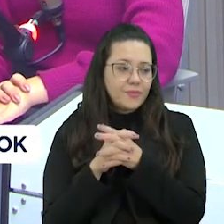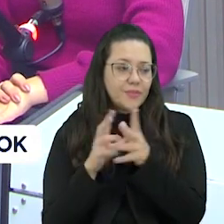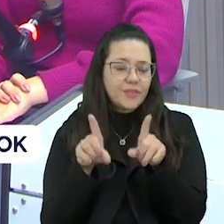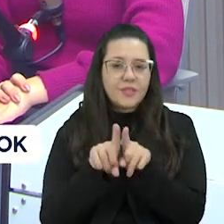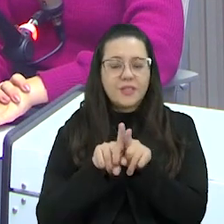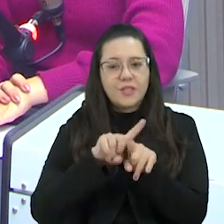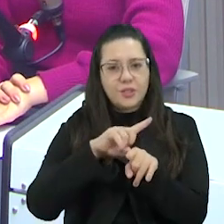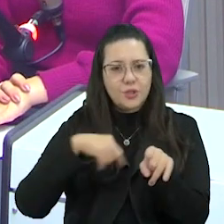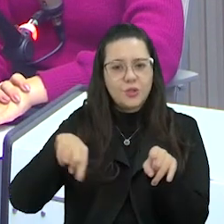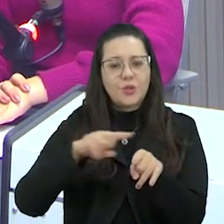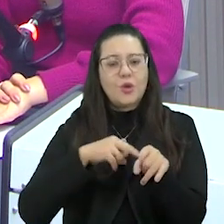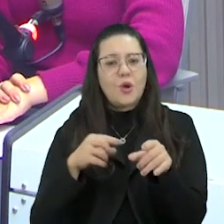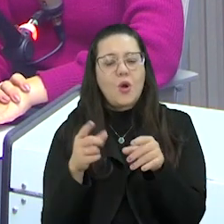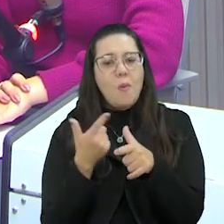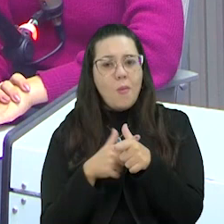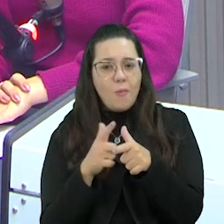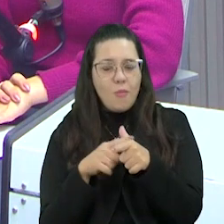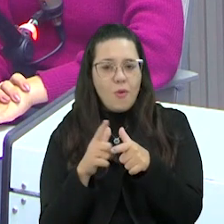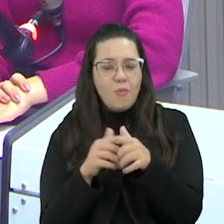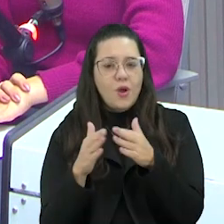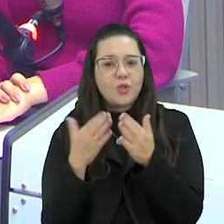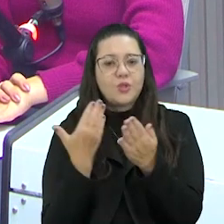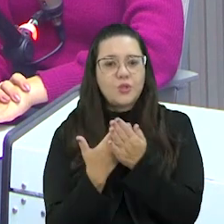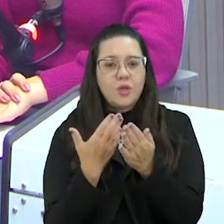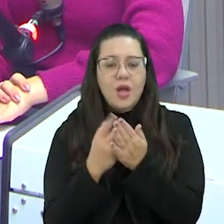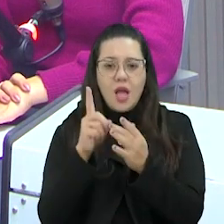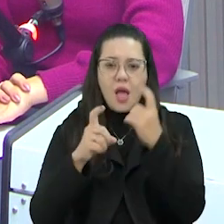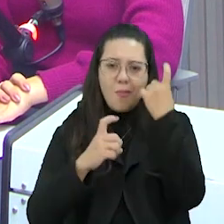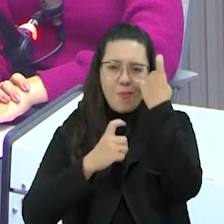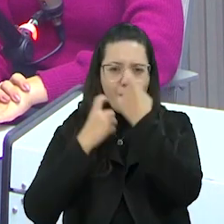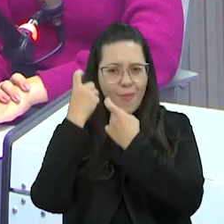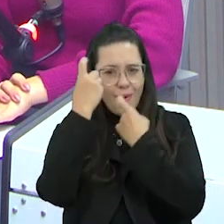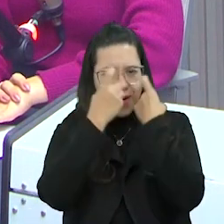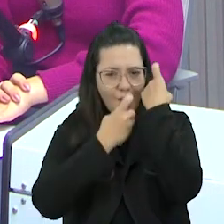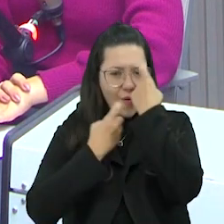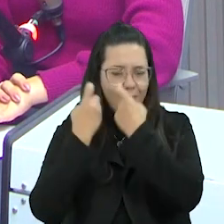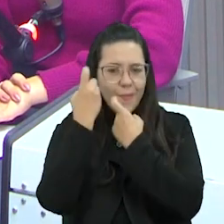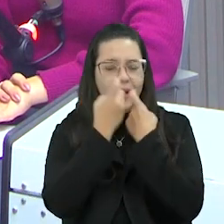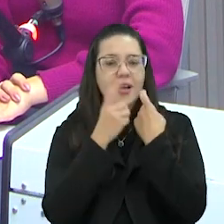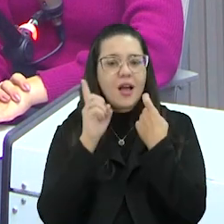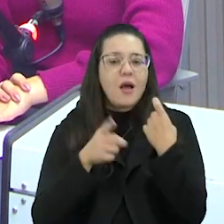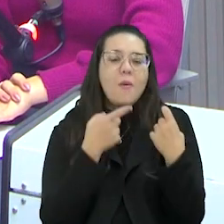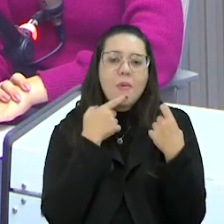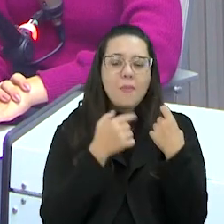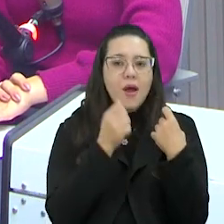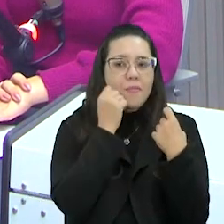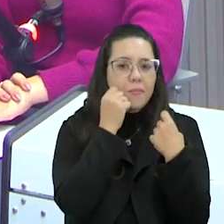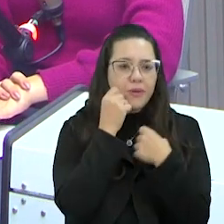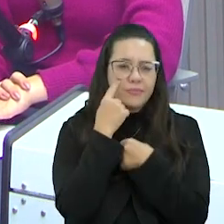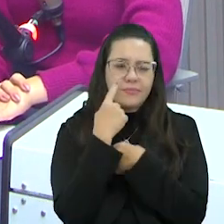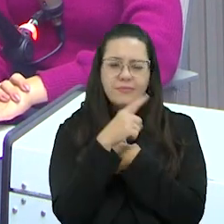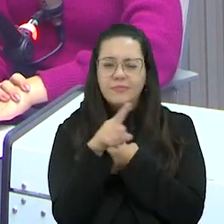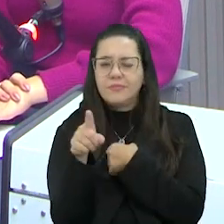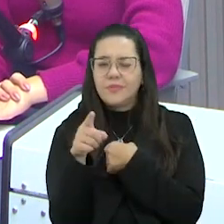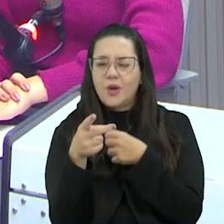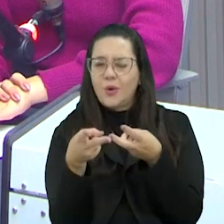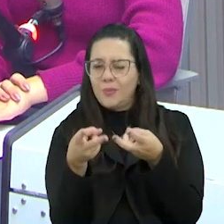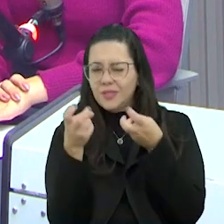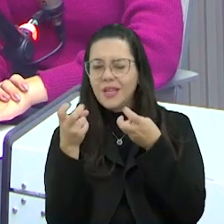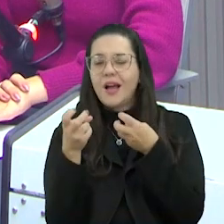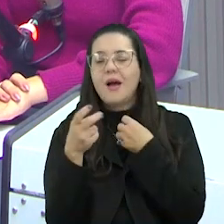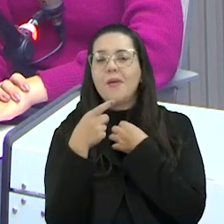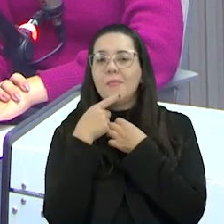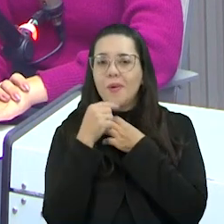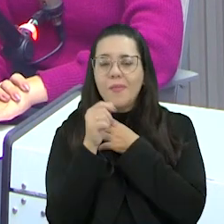questão escolar trouxe uma preocupação dos pais e fez com que os pais observassem melhor os seus filhos. Então